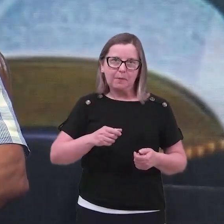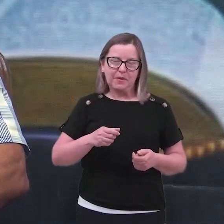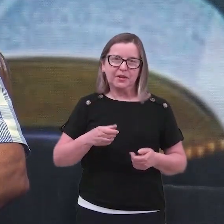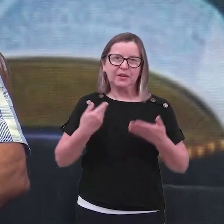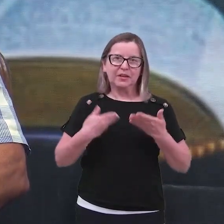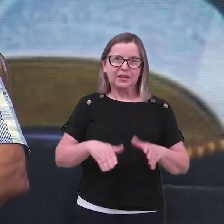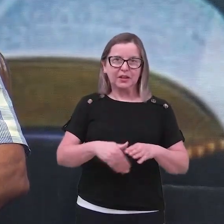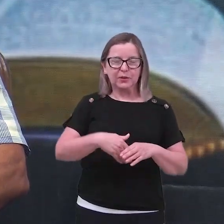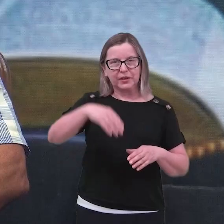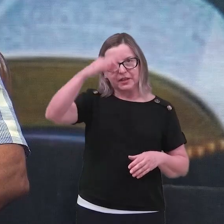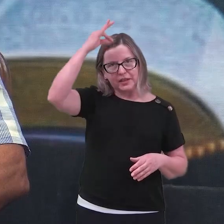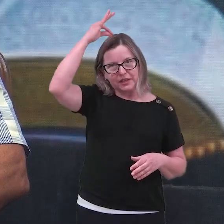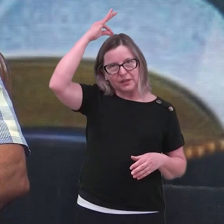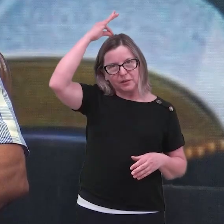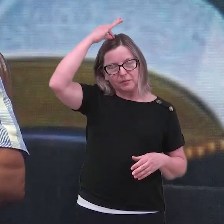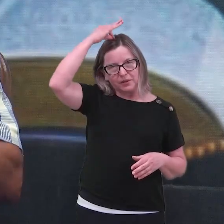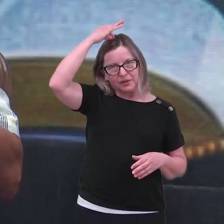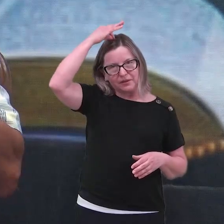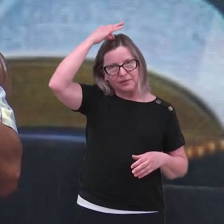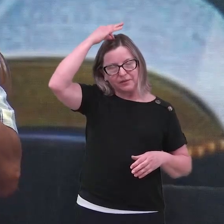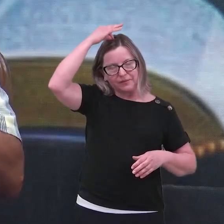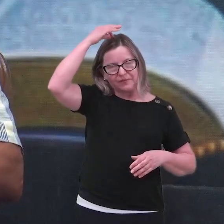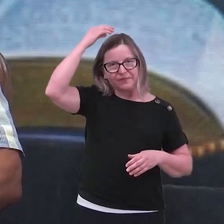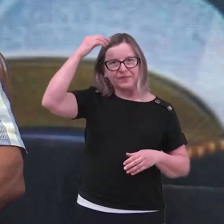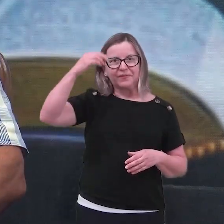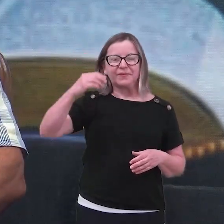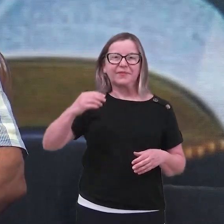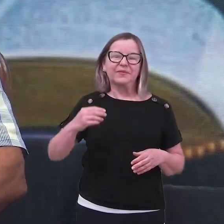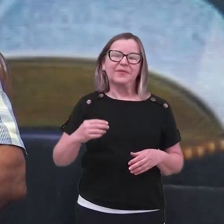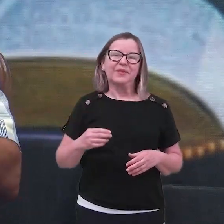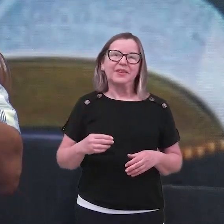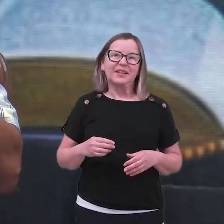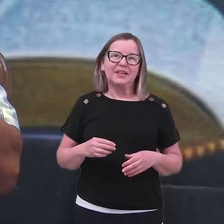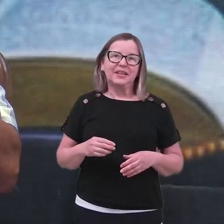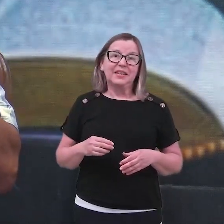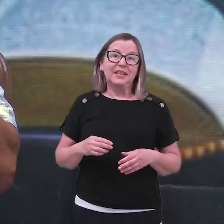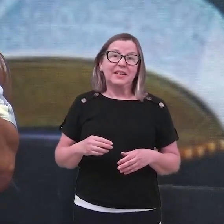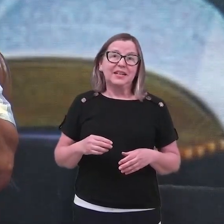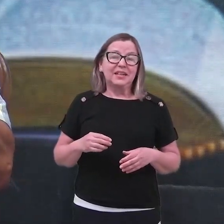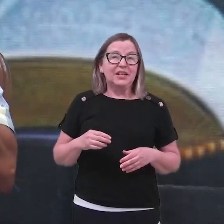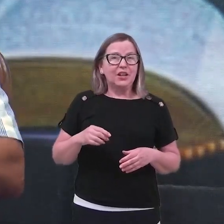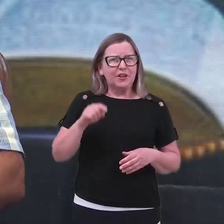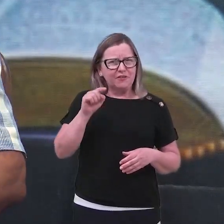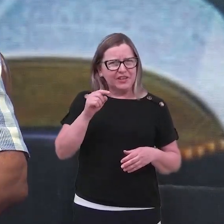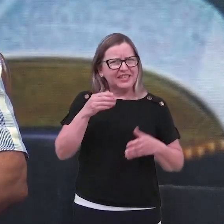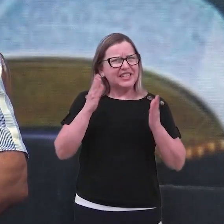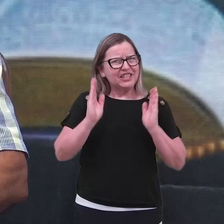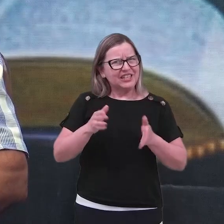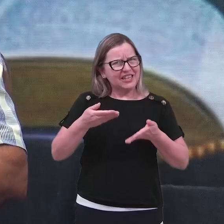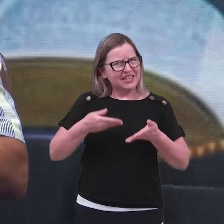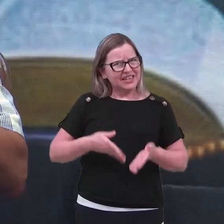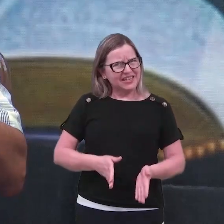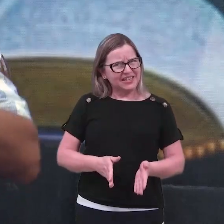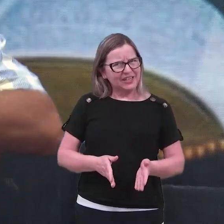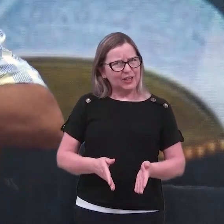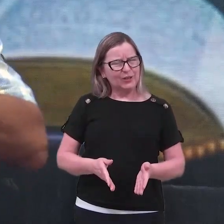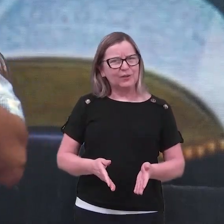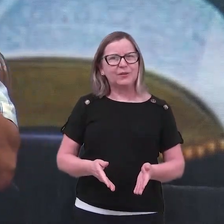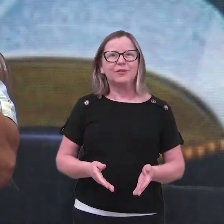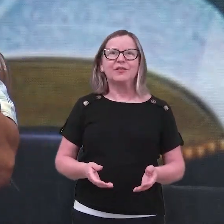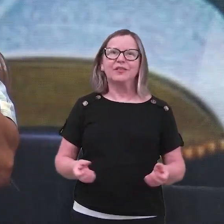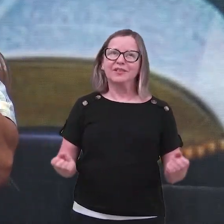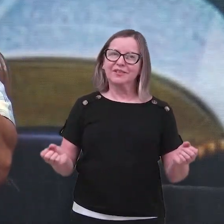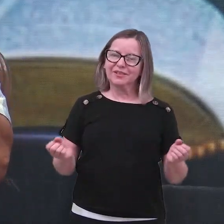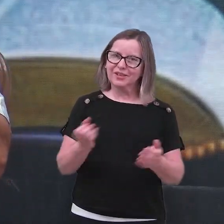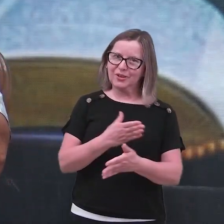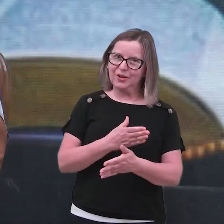vez, que eu creio que é o DNA da nossa comunidade. Você já nasceu de novo? Você tem a